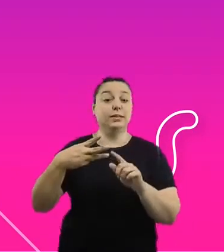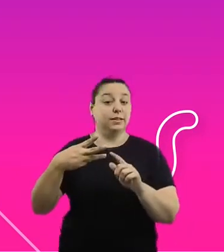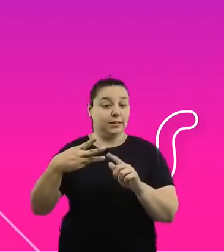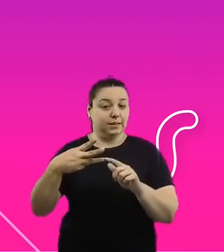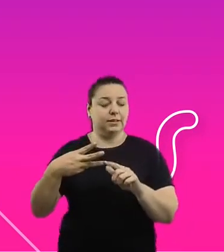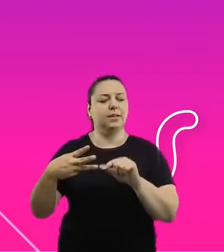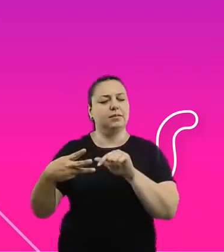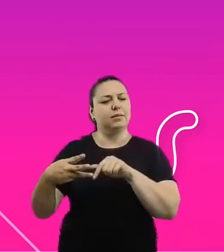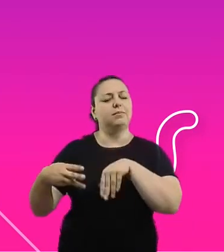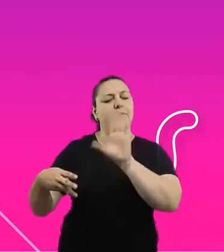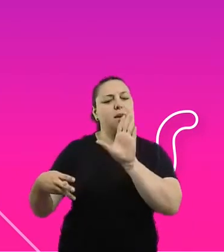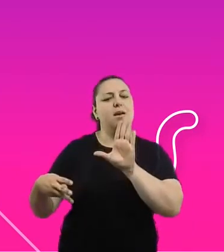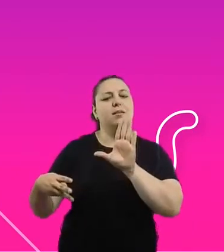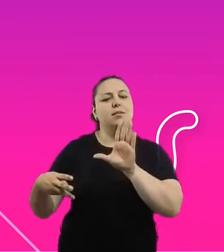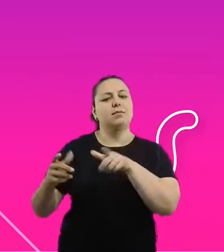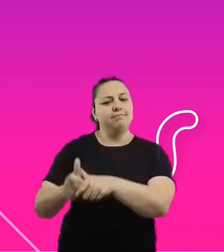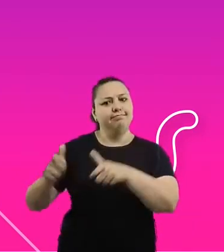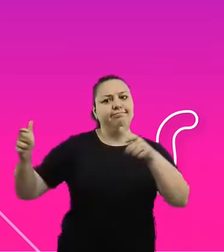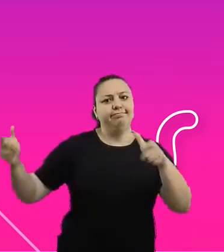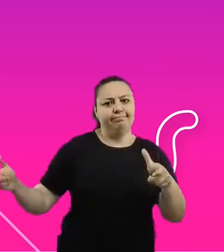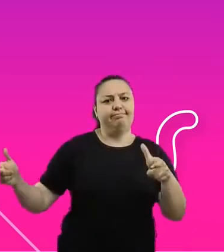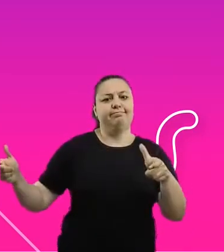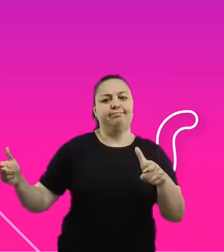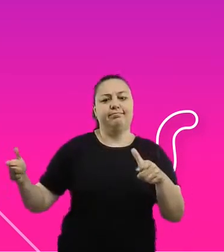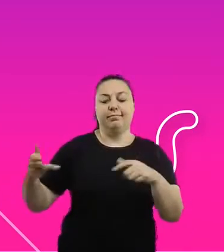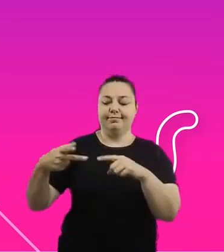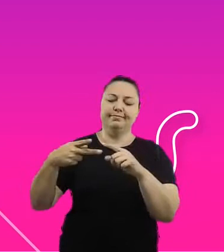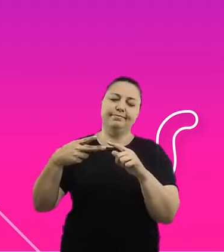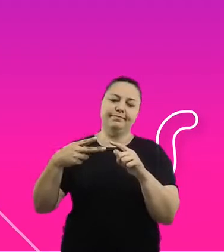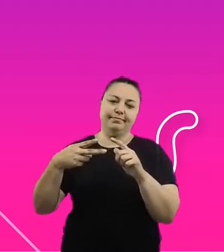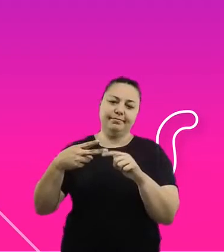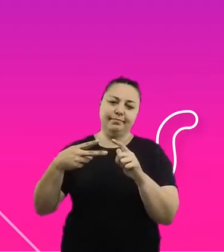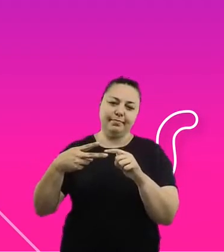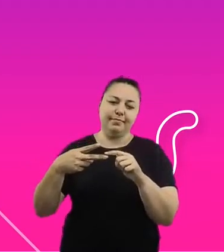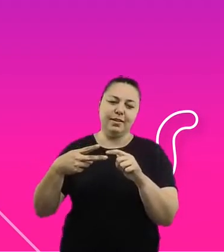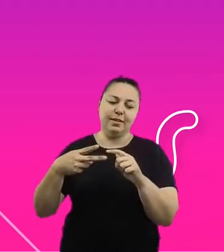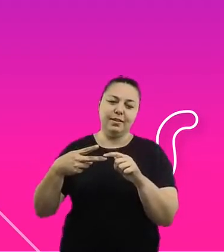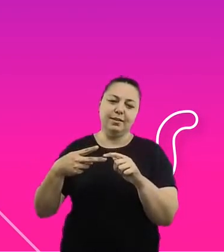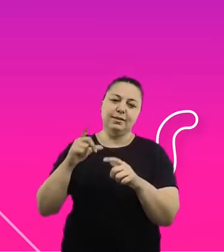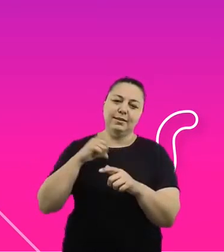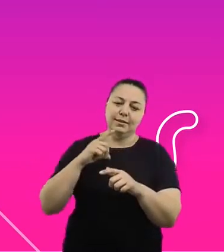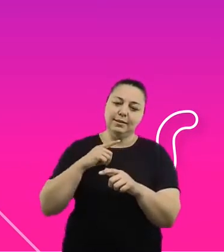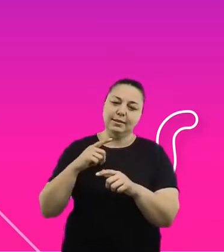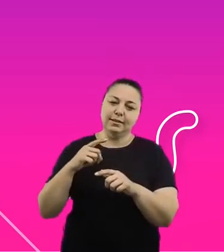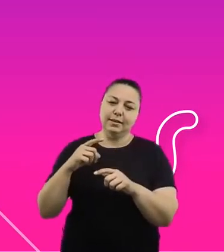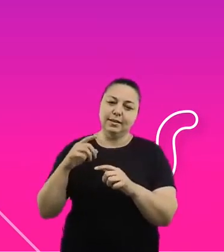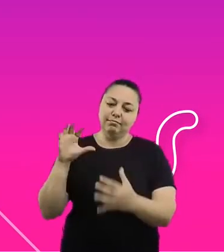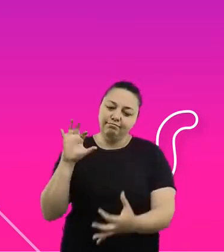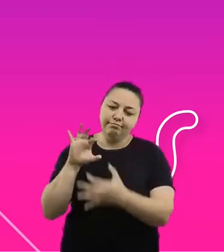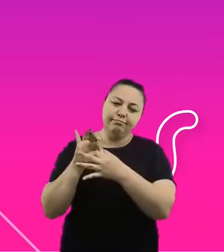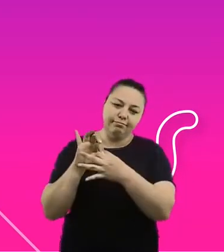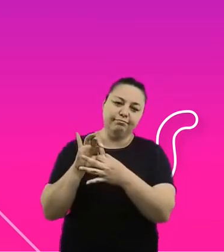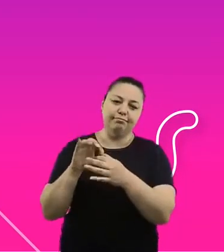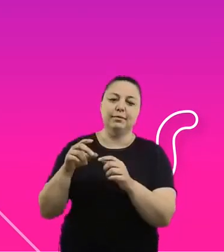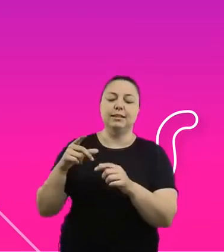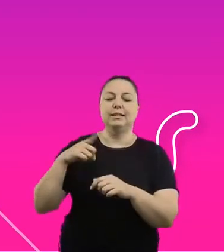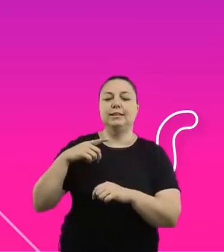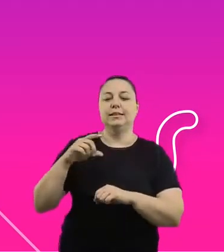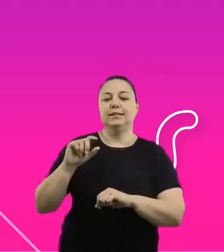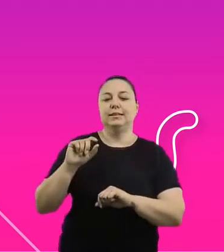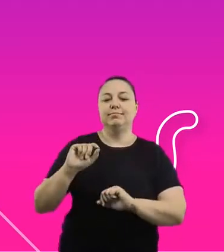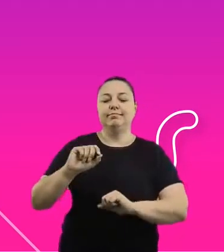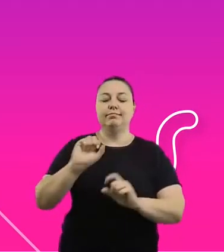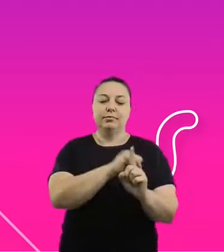verdade, inclusive phishing é uma parte desse tema que se chama engenharia social, que é